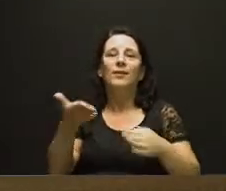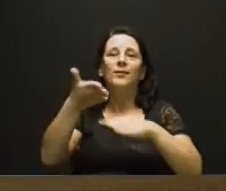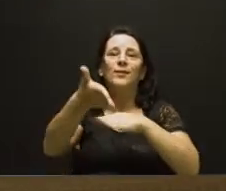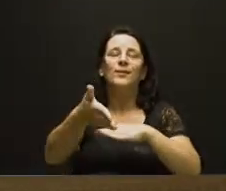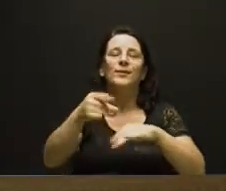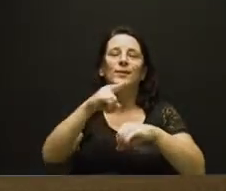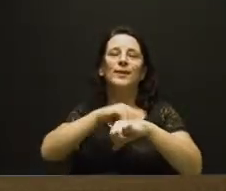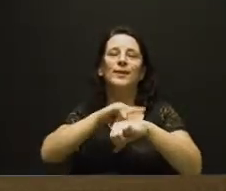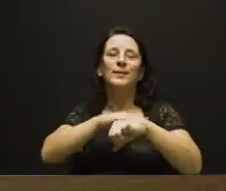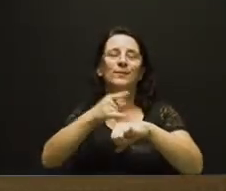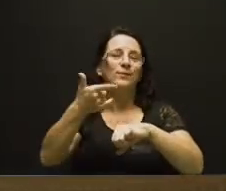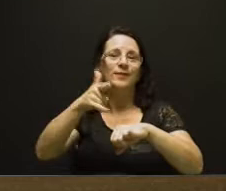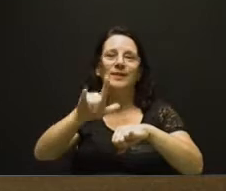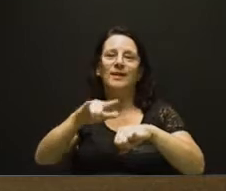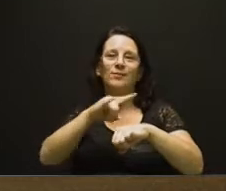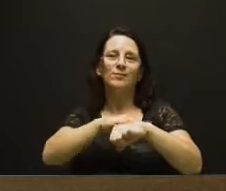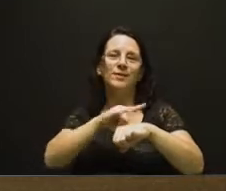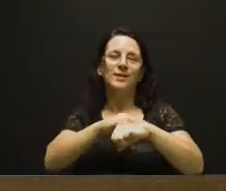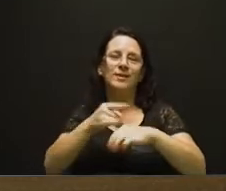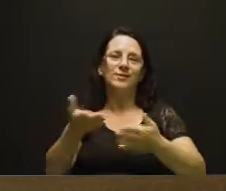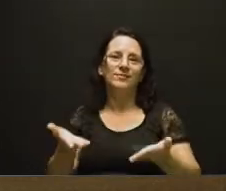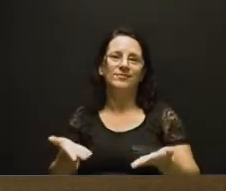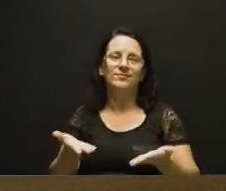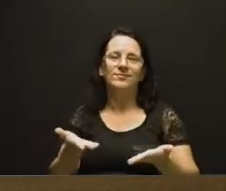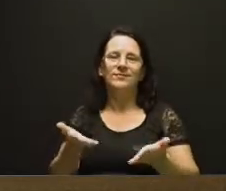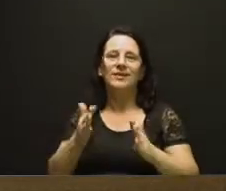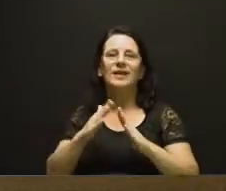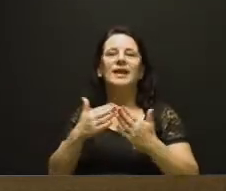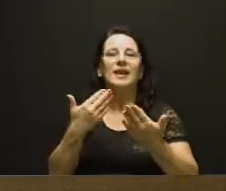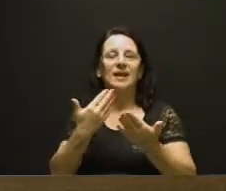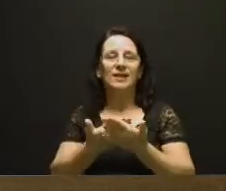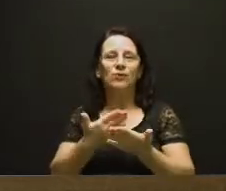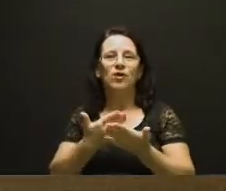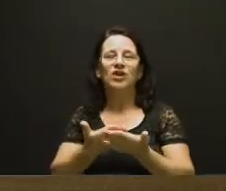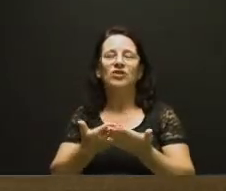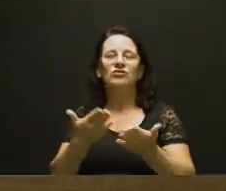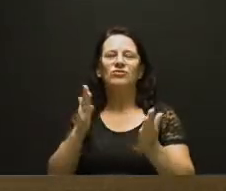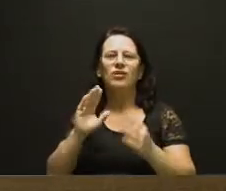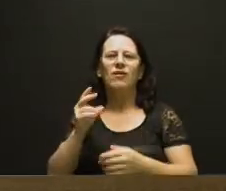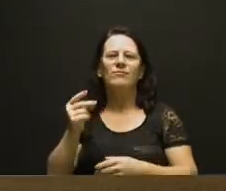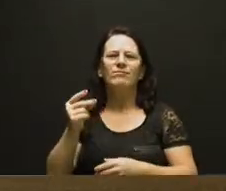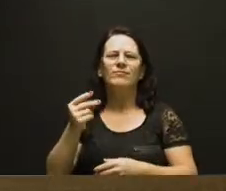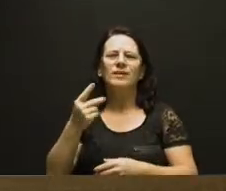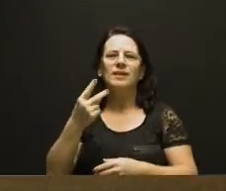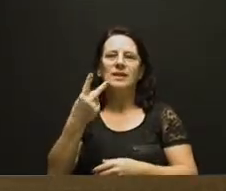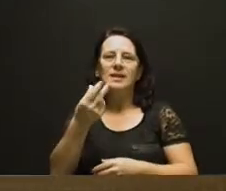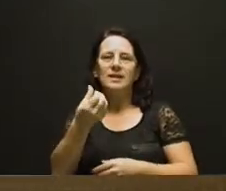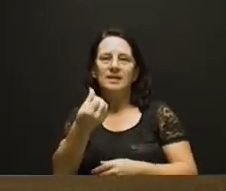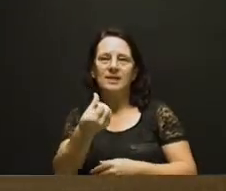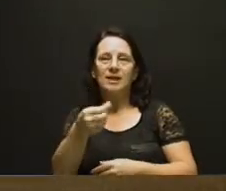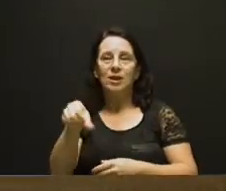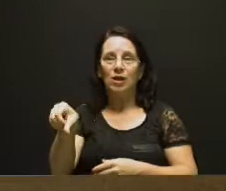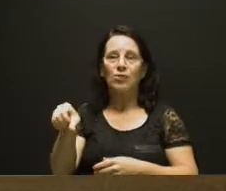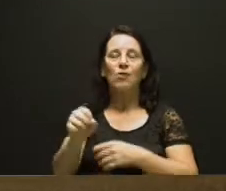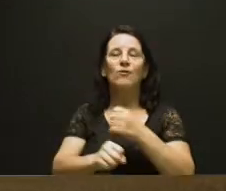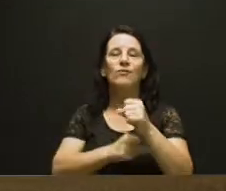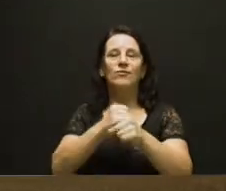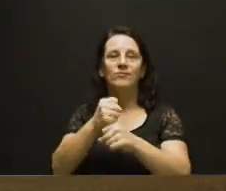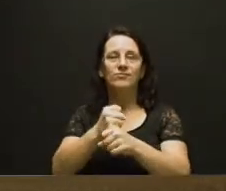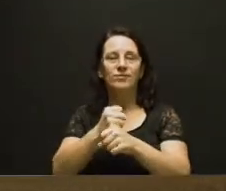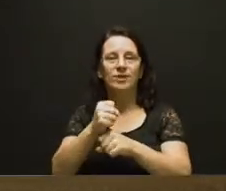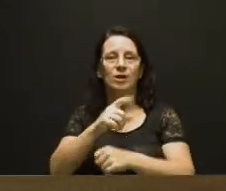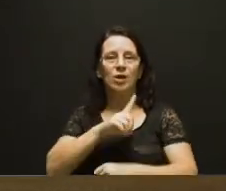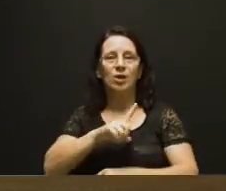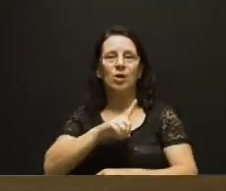não tem um banheiro adaptado a escola existe a 69 anos né da fundação política administrativa e